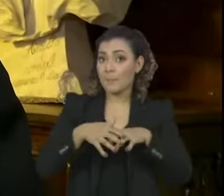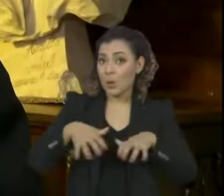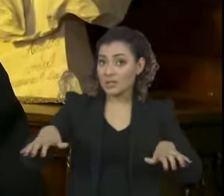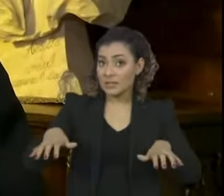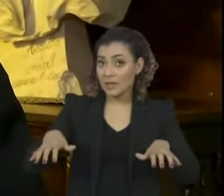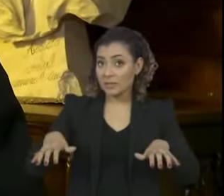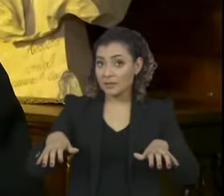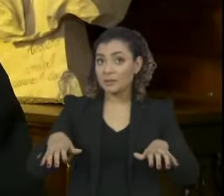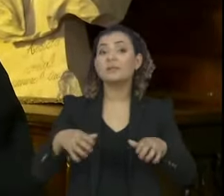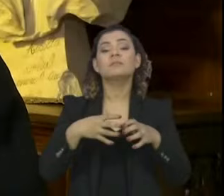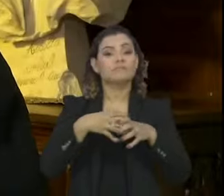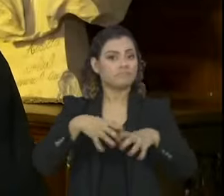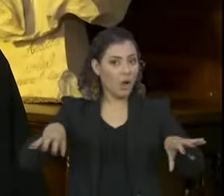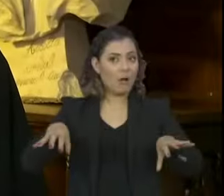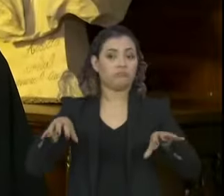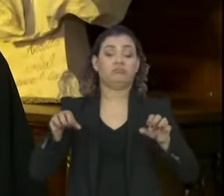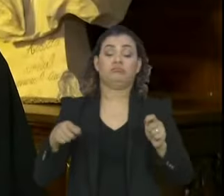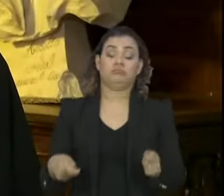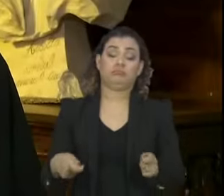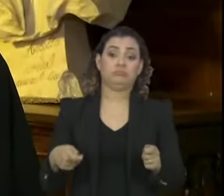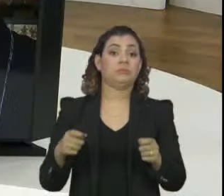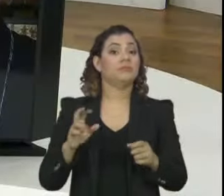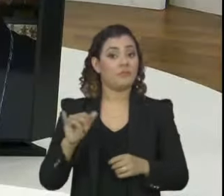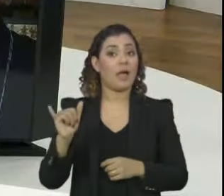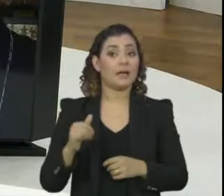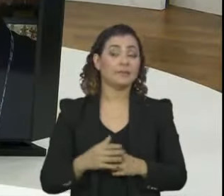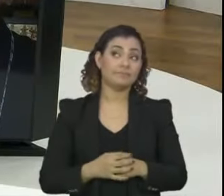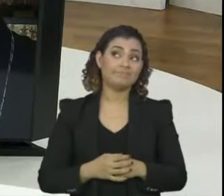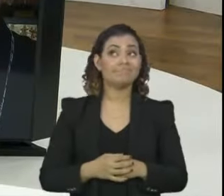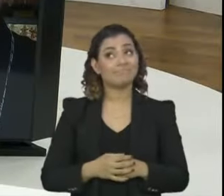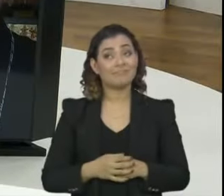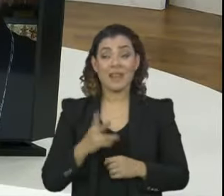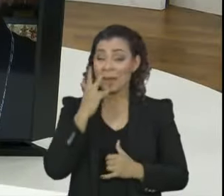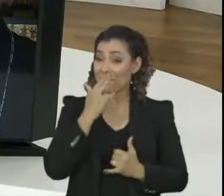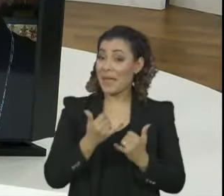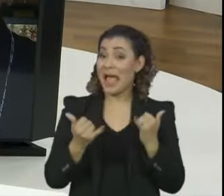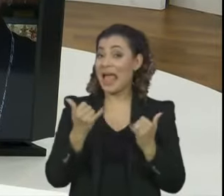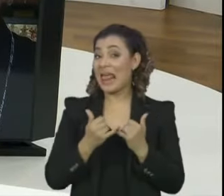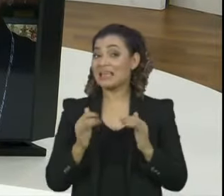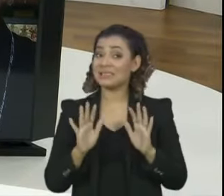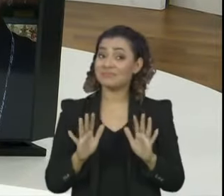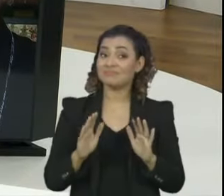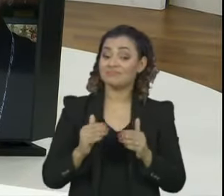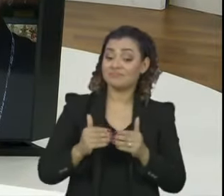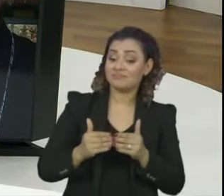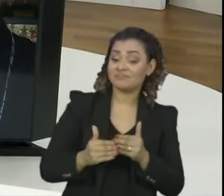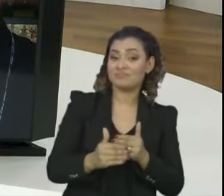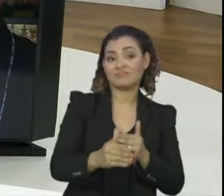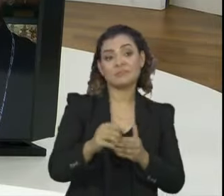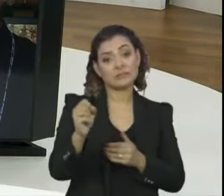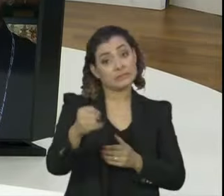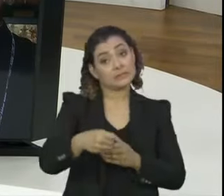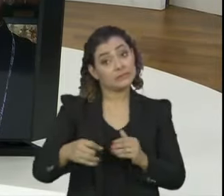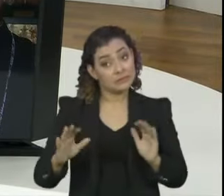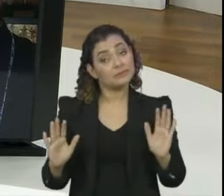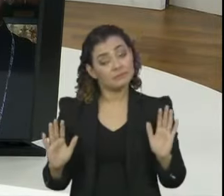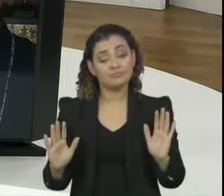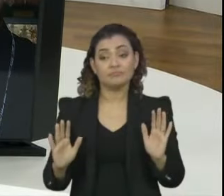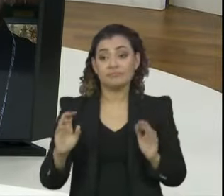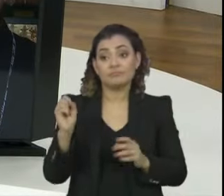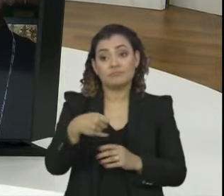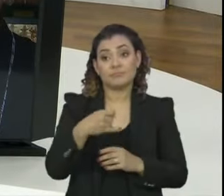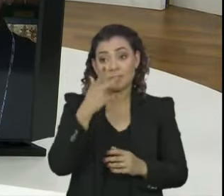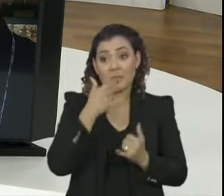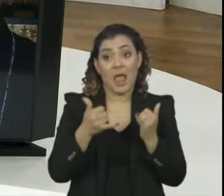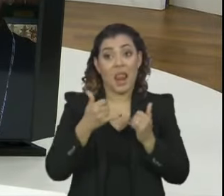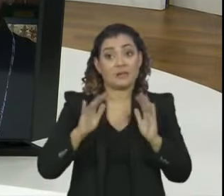organizadinho finalizada me parece que tudo leva a crer O que leva a crer que